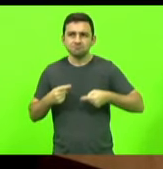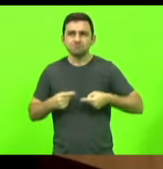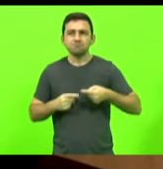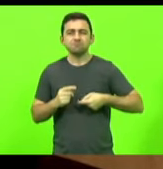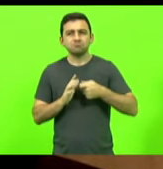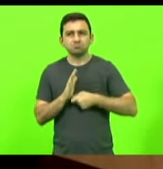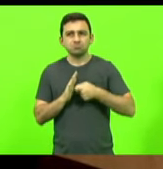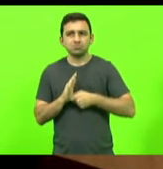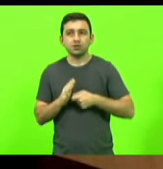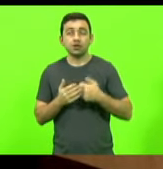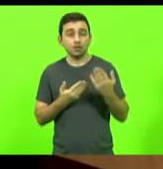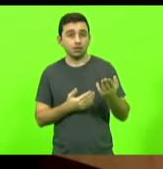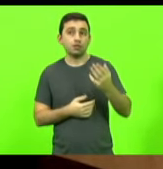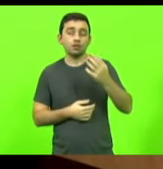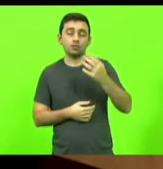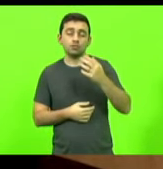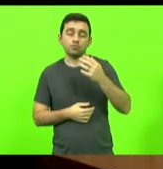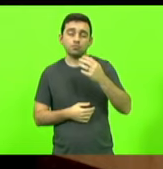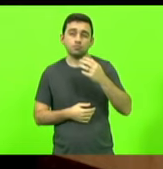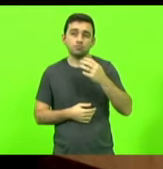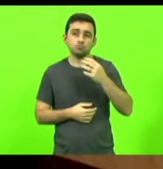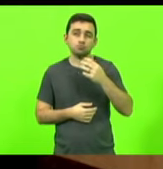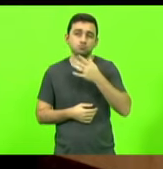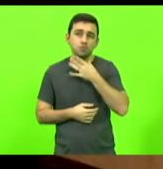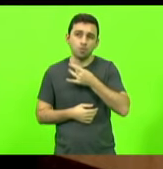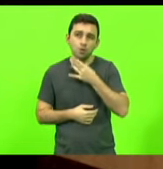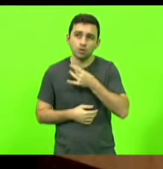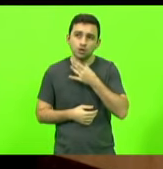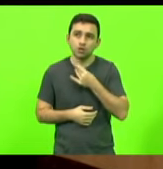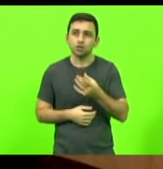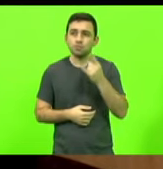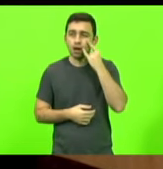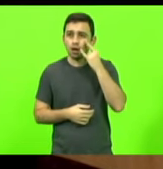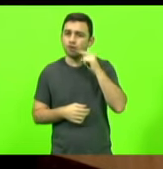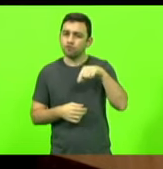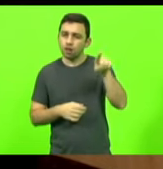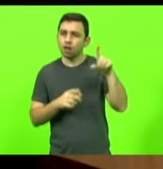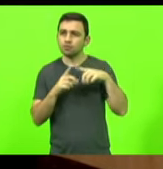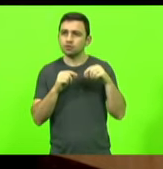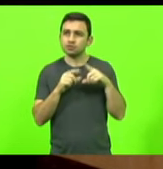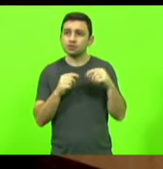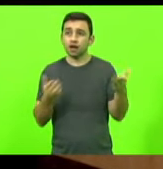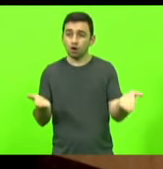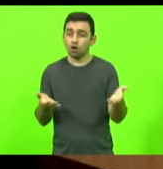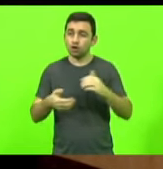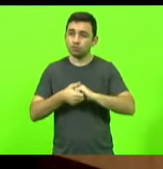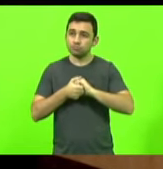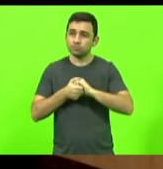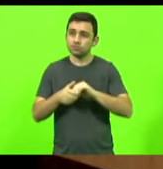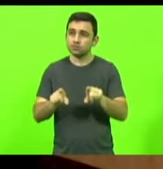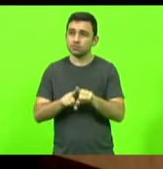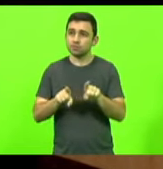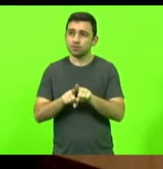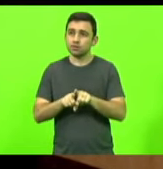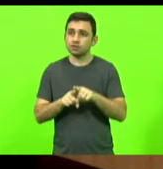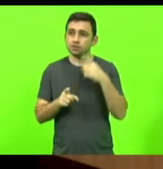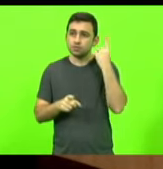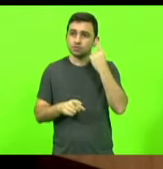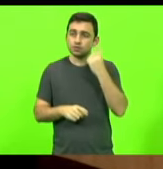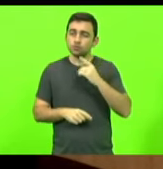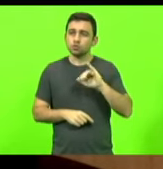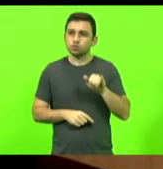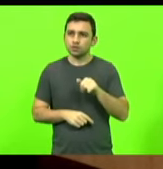deputado Mauro, deputado Cobalcini, que lá estiver em Brasília, mas cumprimento também aqui ao deputado Júlio